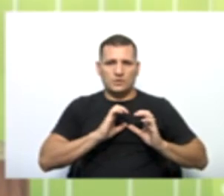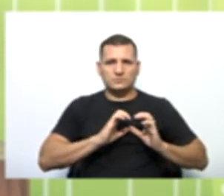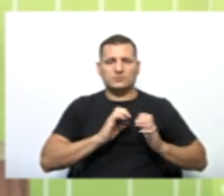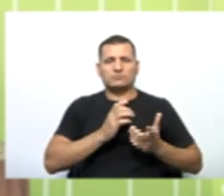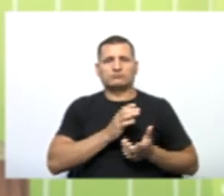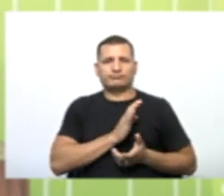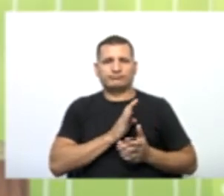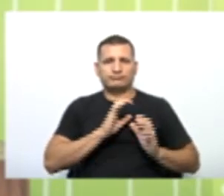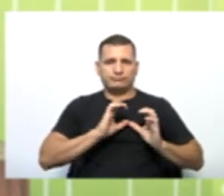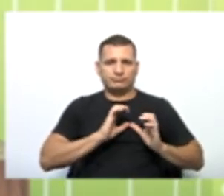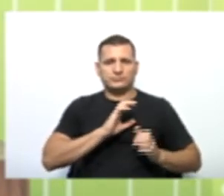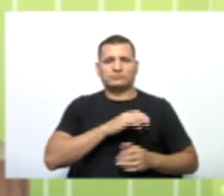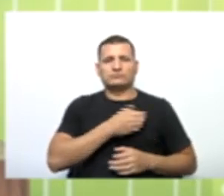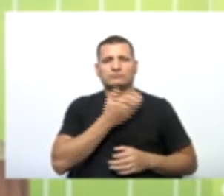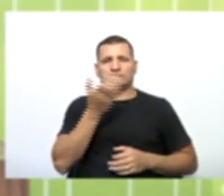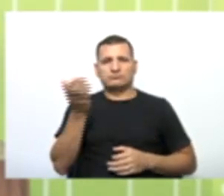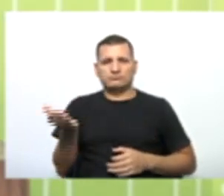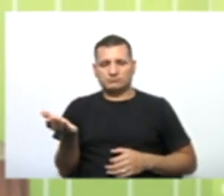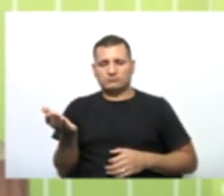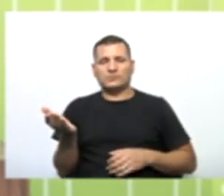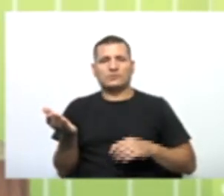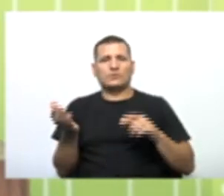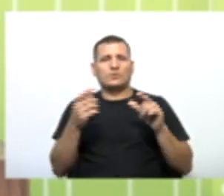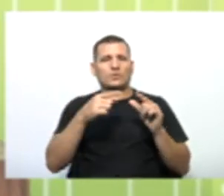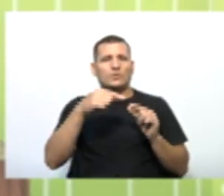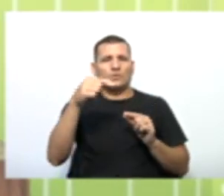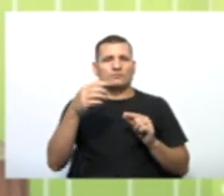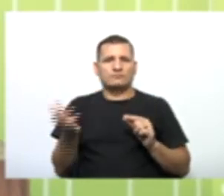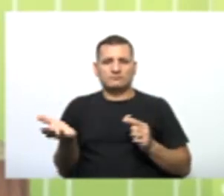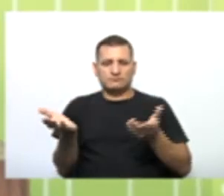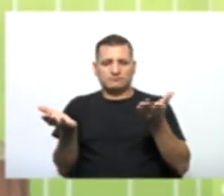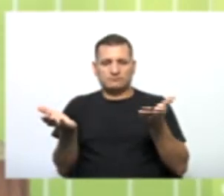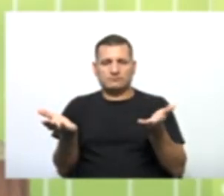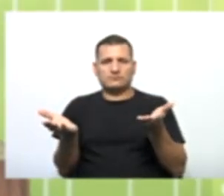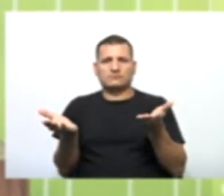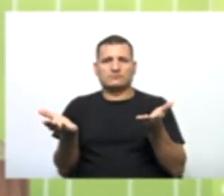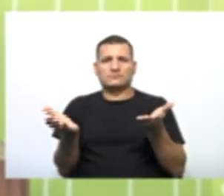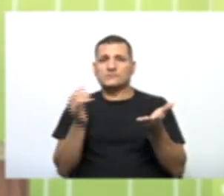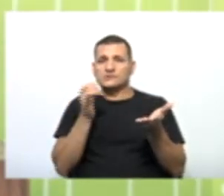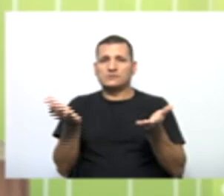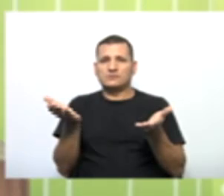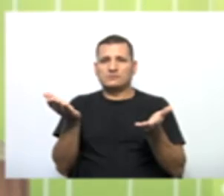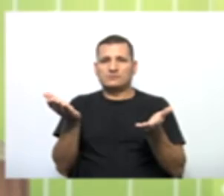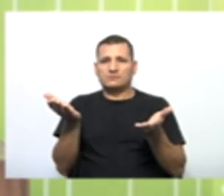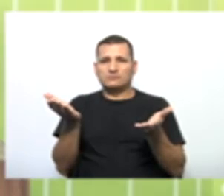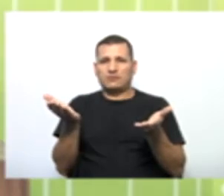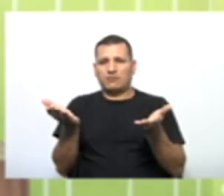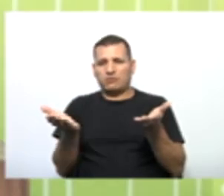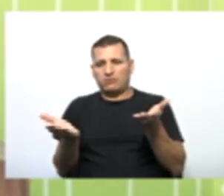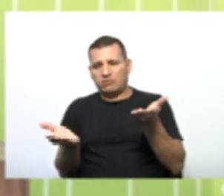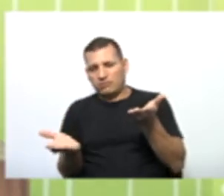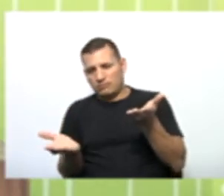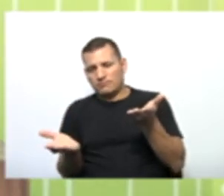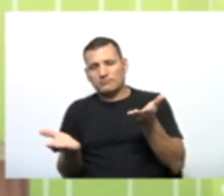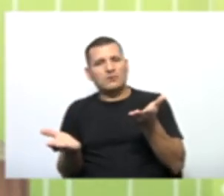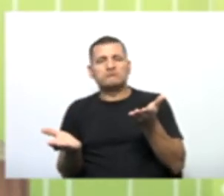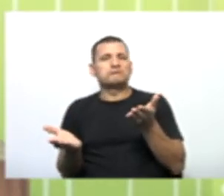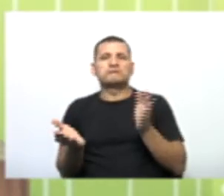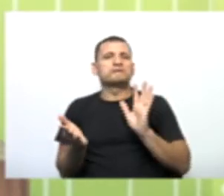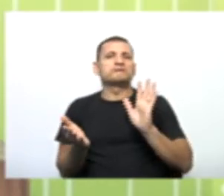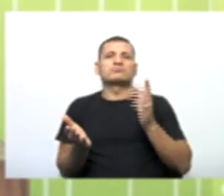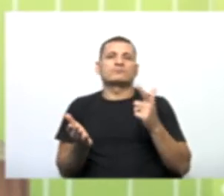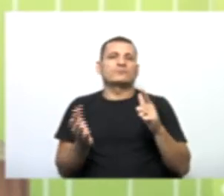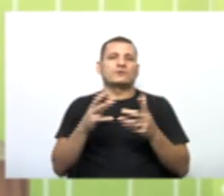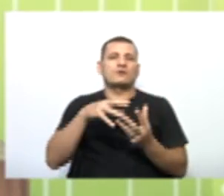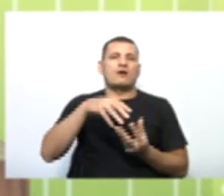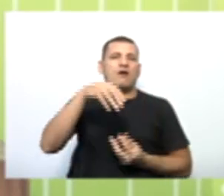seu coração fosse mais pesado do que essa pena, você não iria para a vida eterna. Agora,